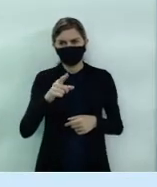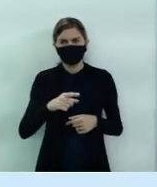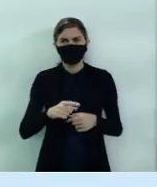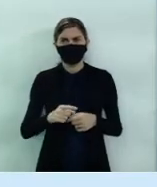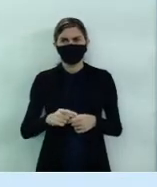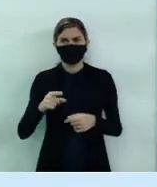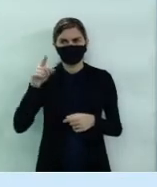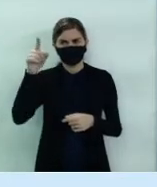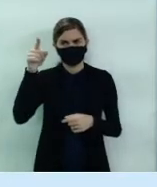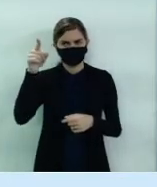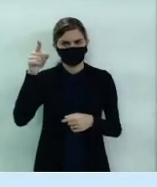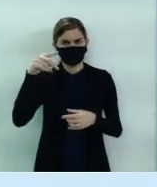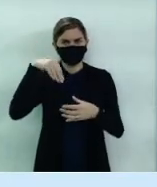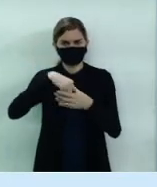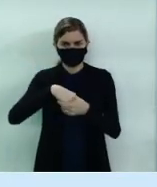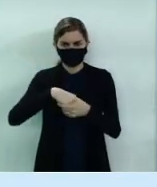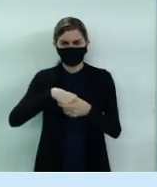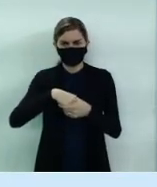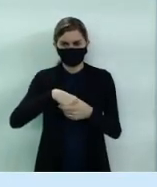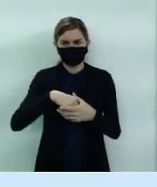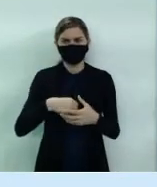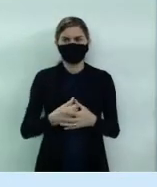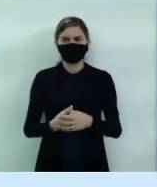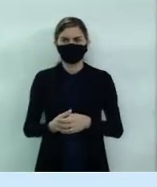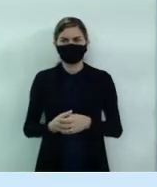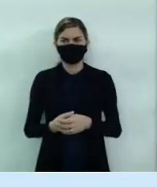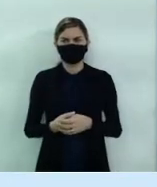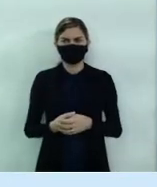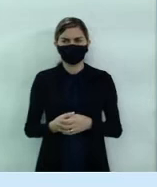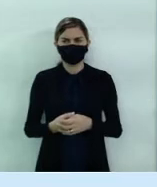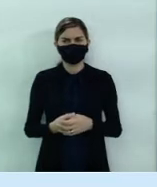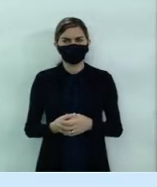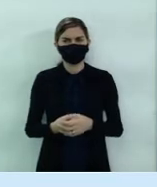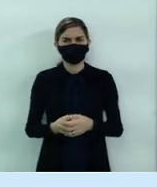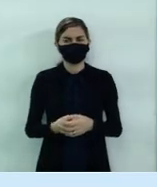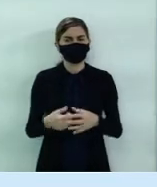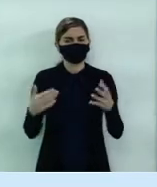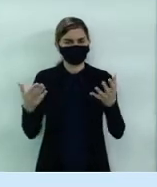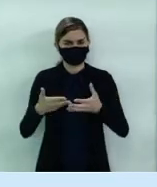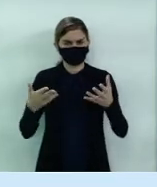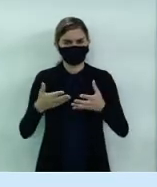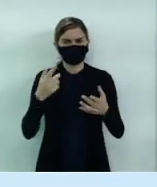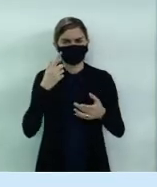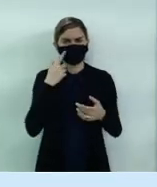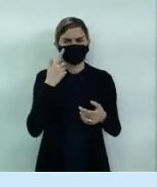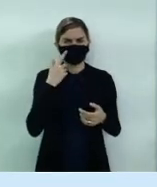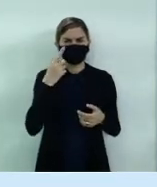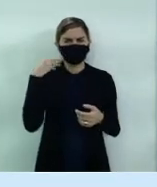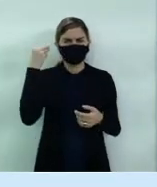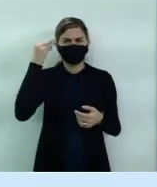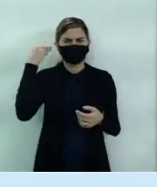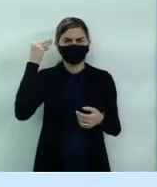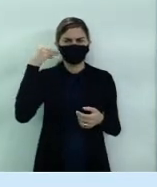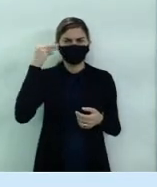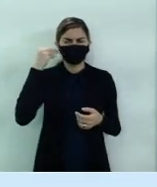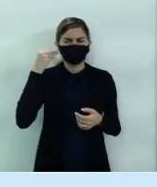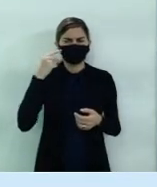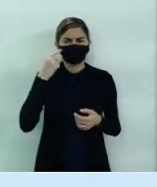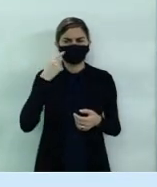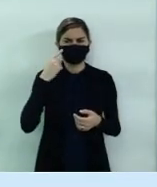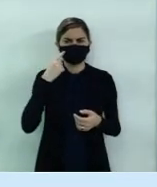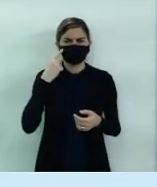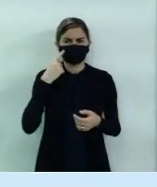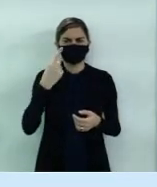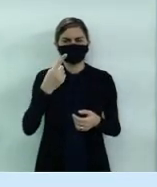sódio eu coloquei dentro dessa bolinha aqui, né? E agora a gente vai fazer esse experimento aqui para